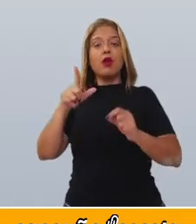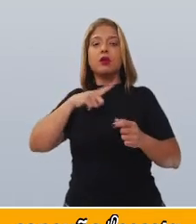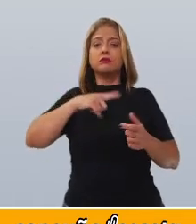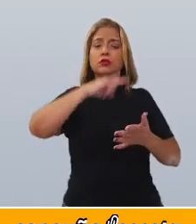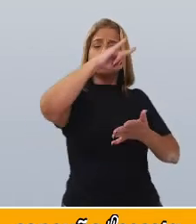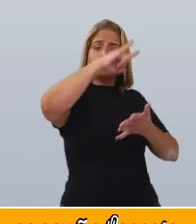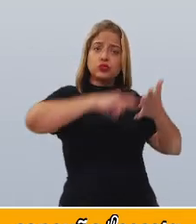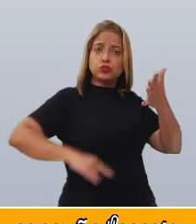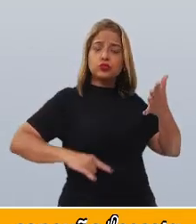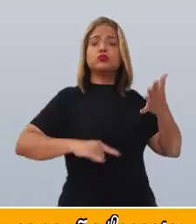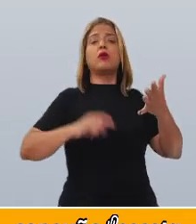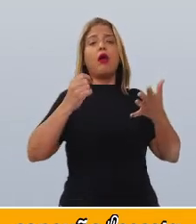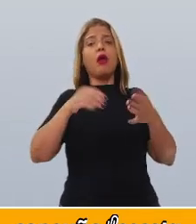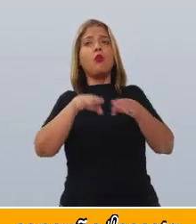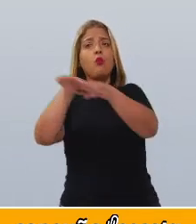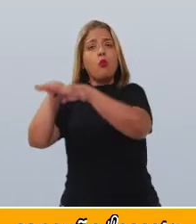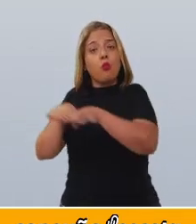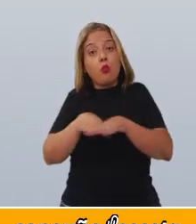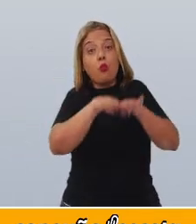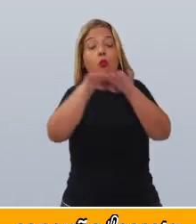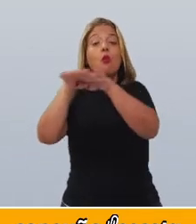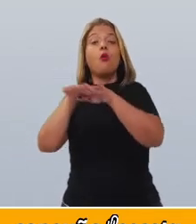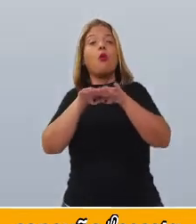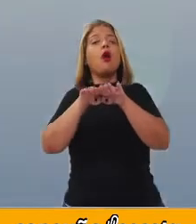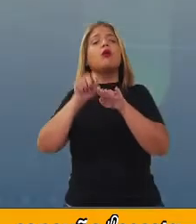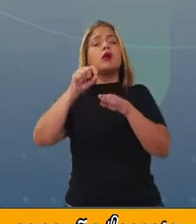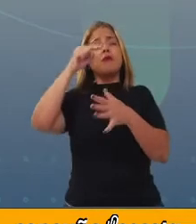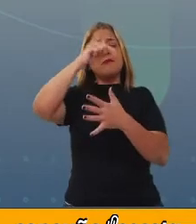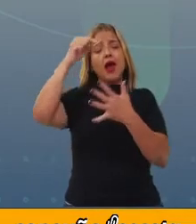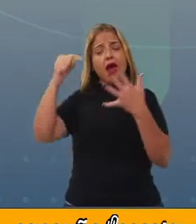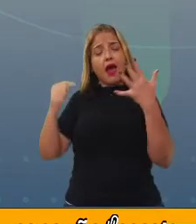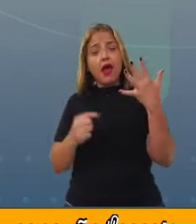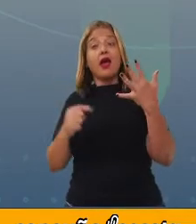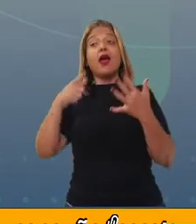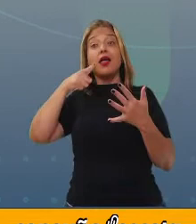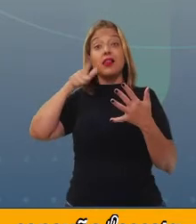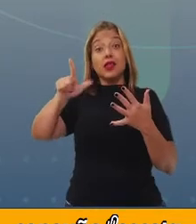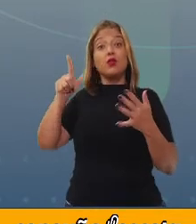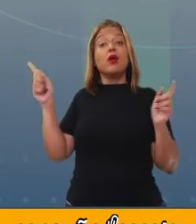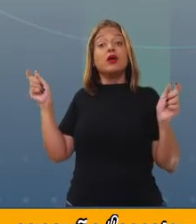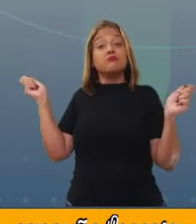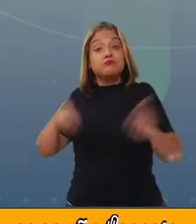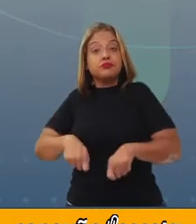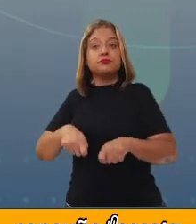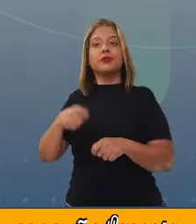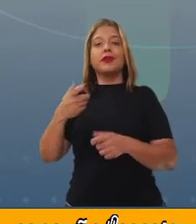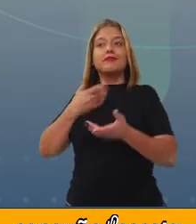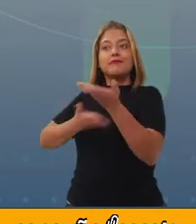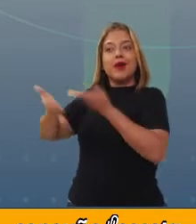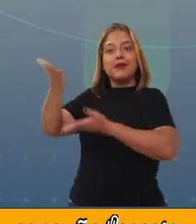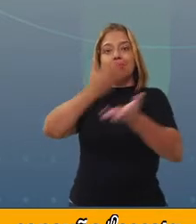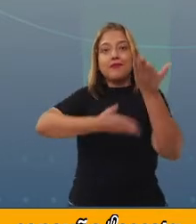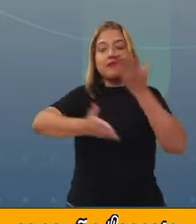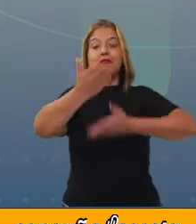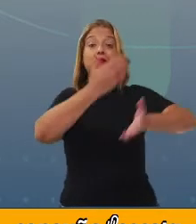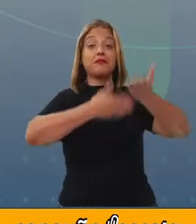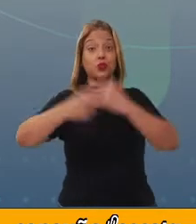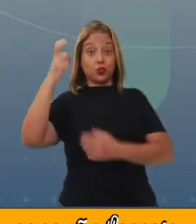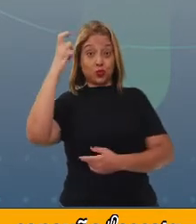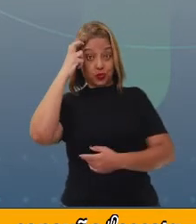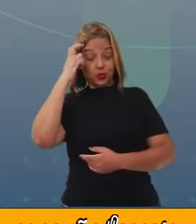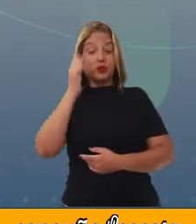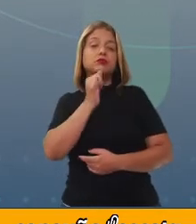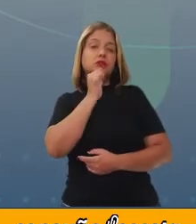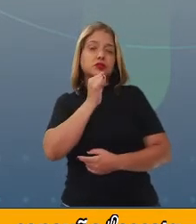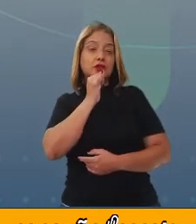os aspectos da língua, facilitando assim uma troca entre as culturas. Por exemplo, entre o Brasil e